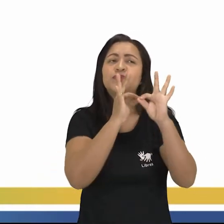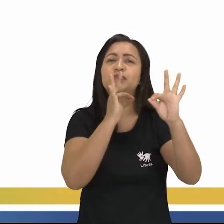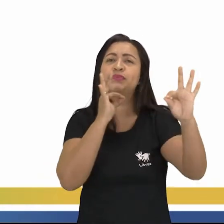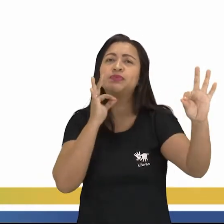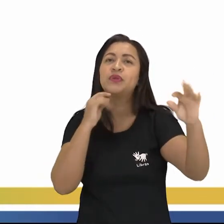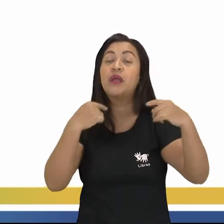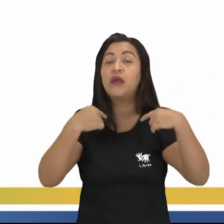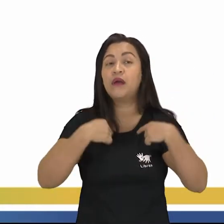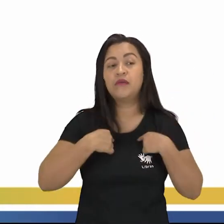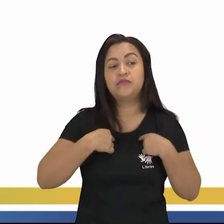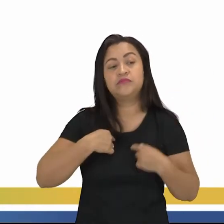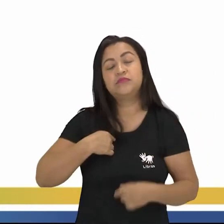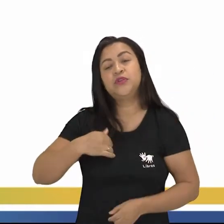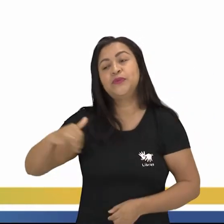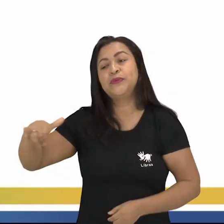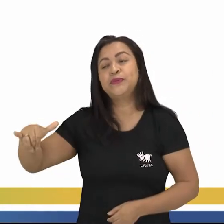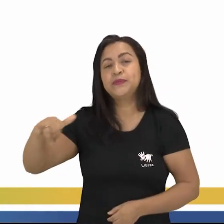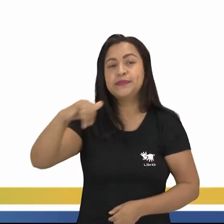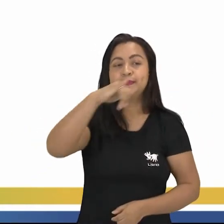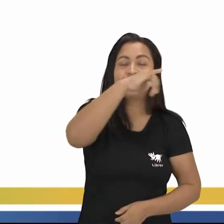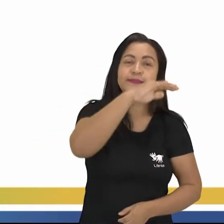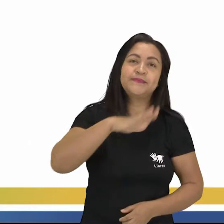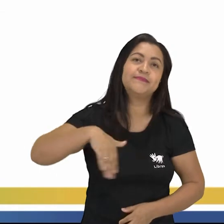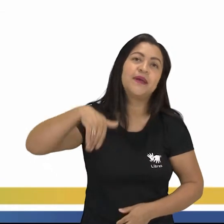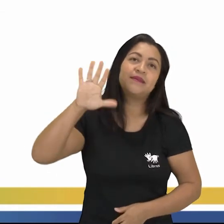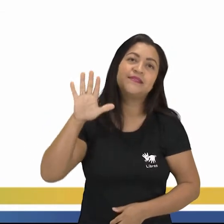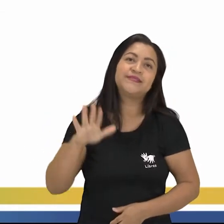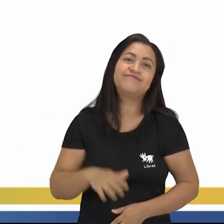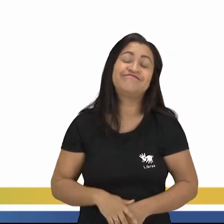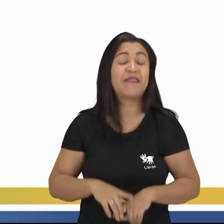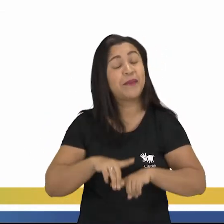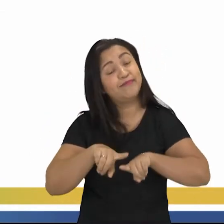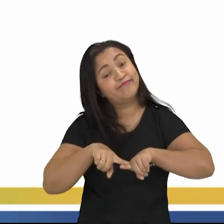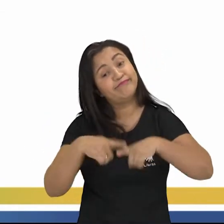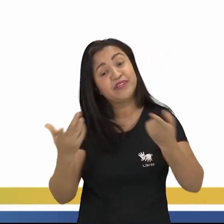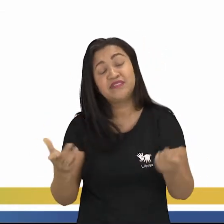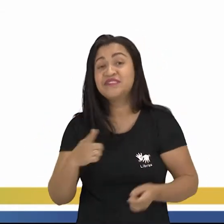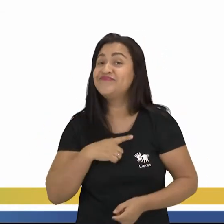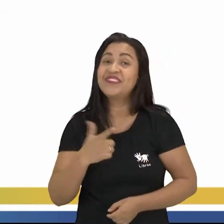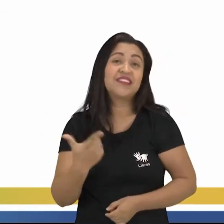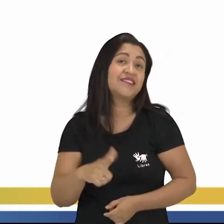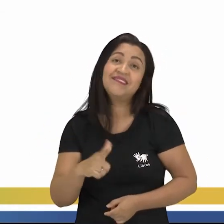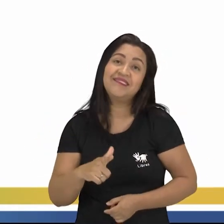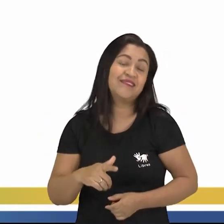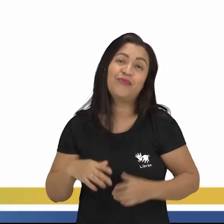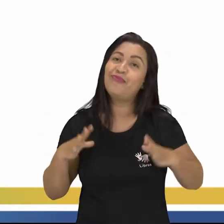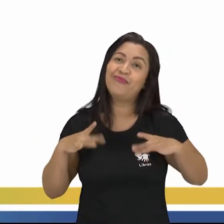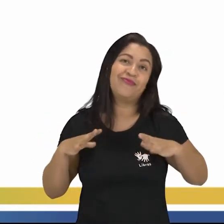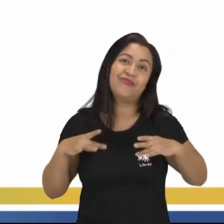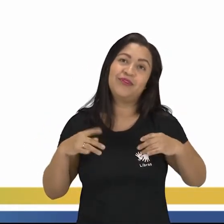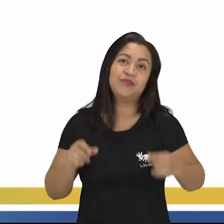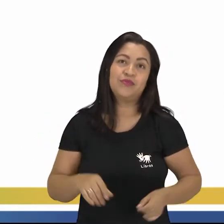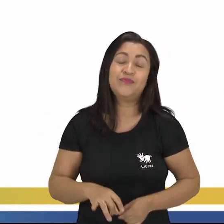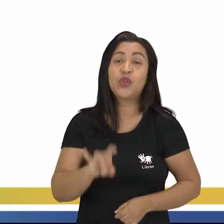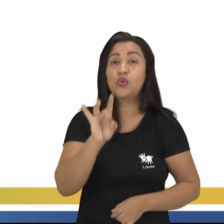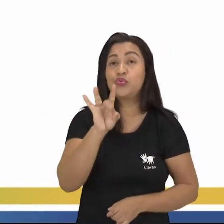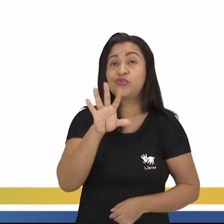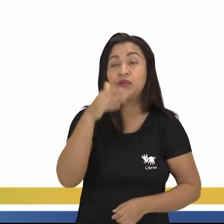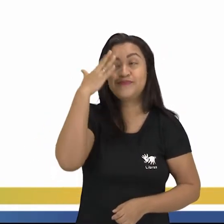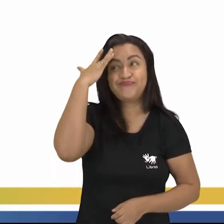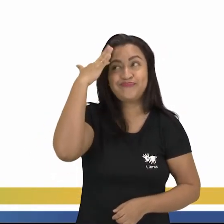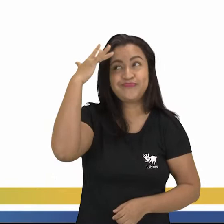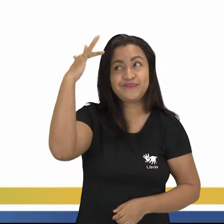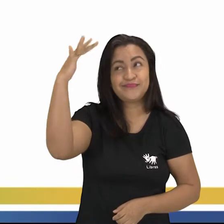viajaria mais. Então, a verdade é que eu não tenho feriados longos, então eu não viajo mais. Eu só estou imaginando